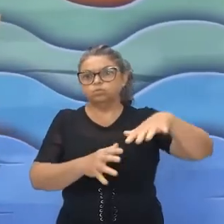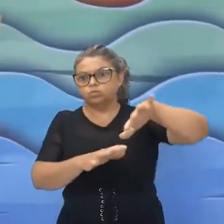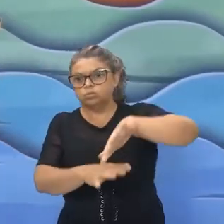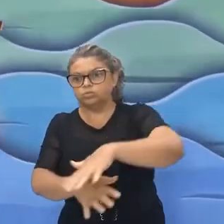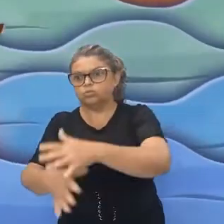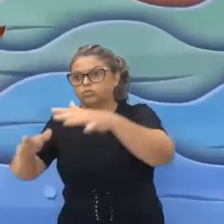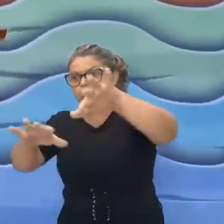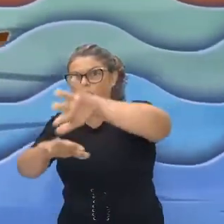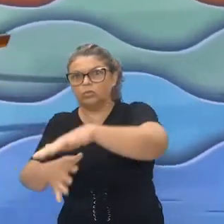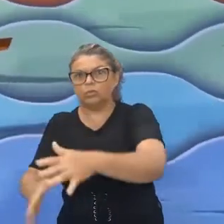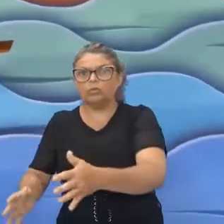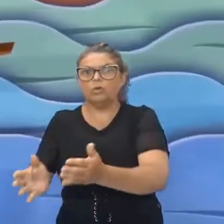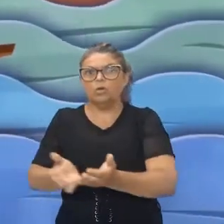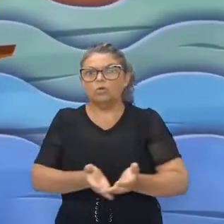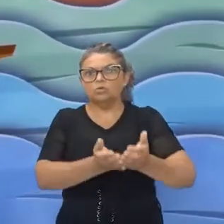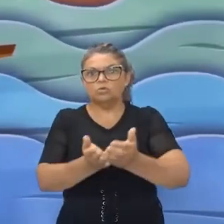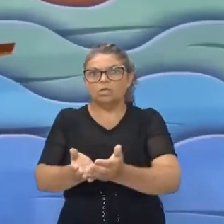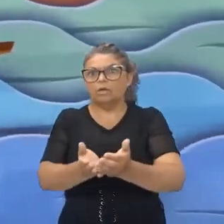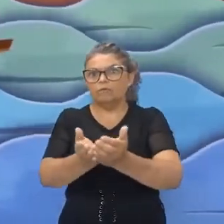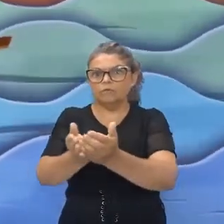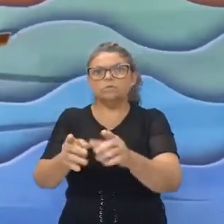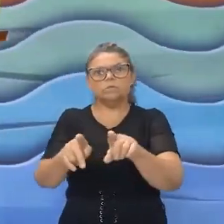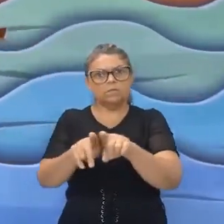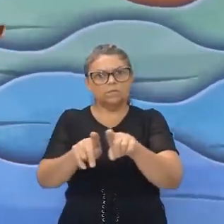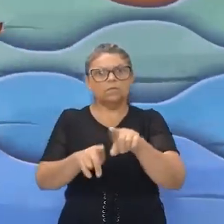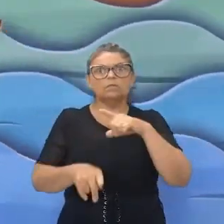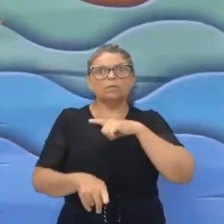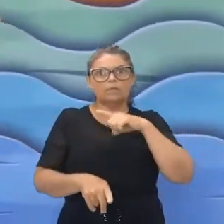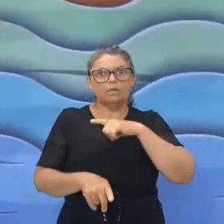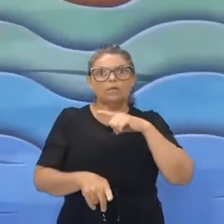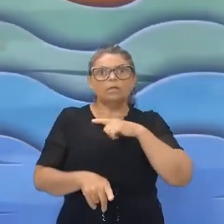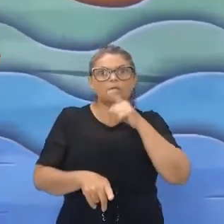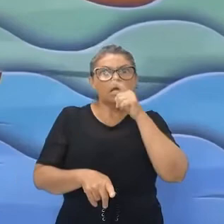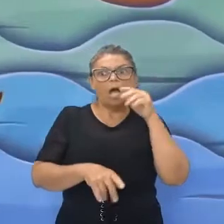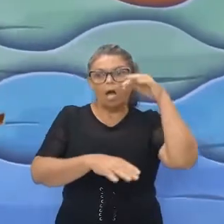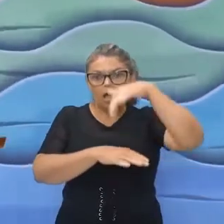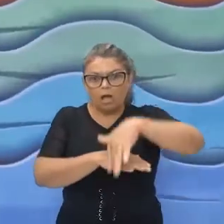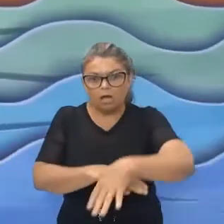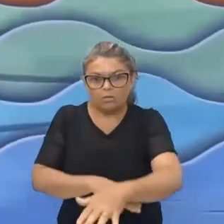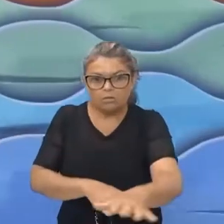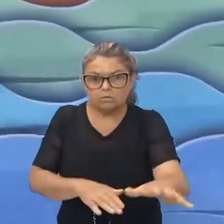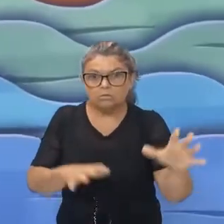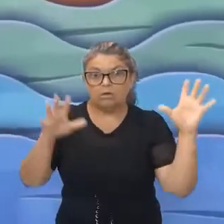mar era habitado por monstros terríveis.